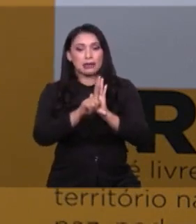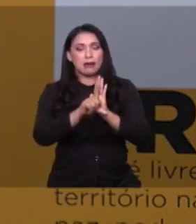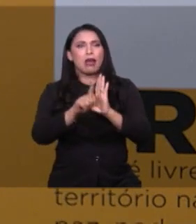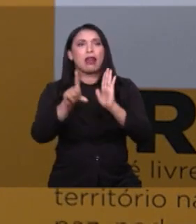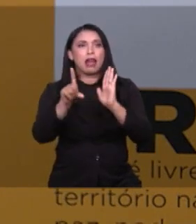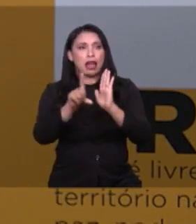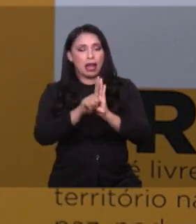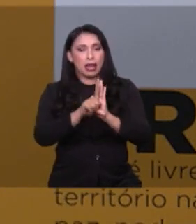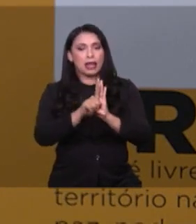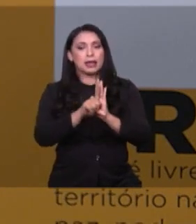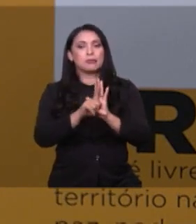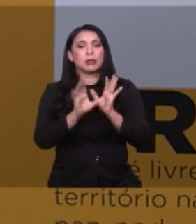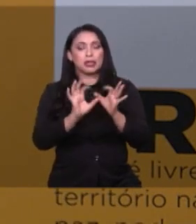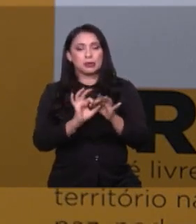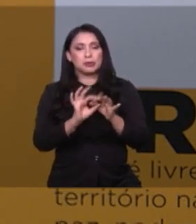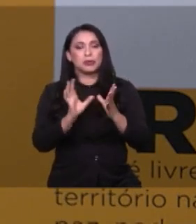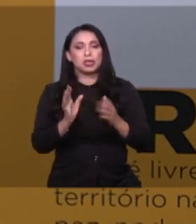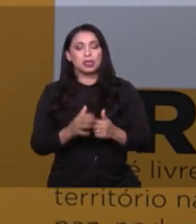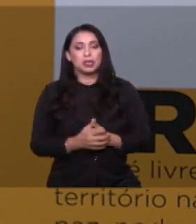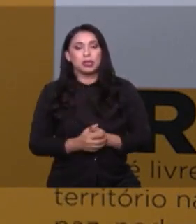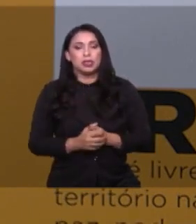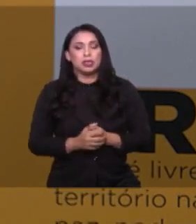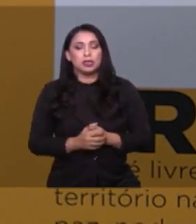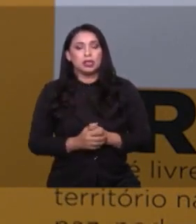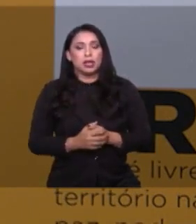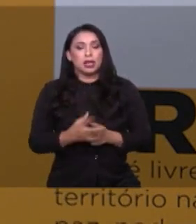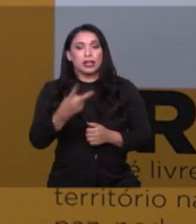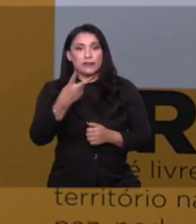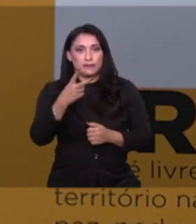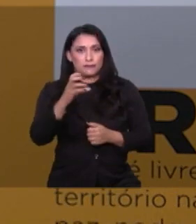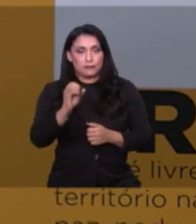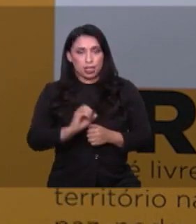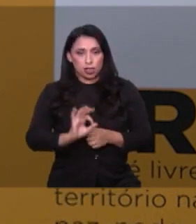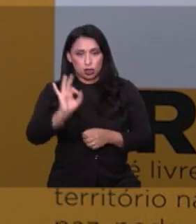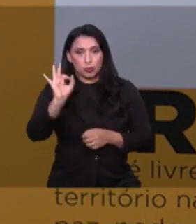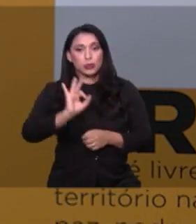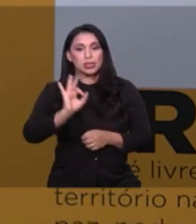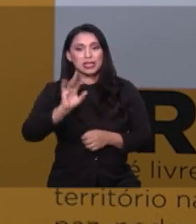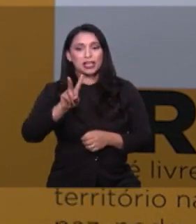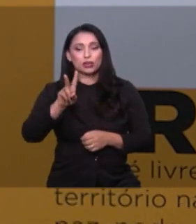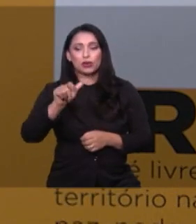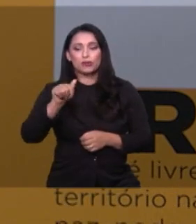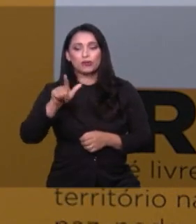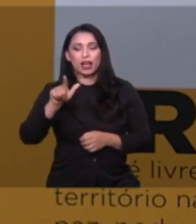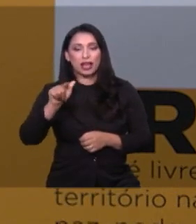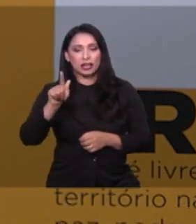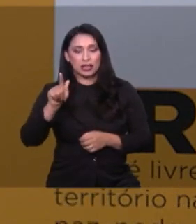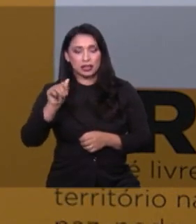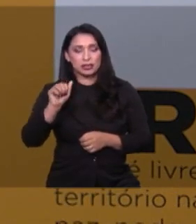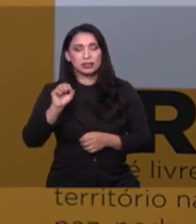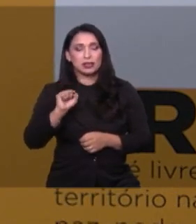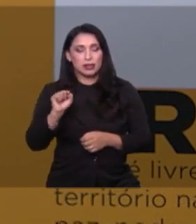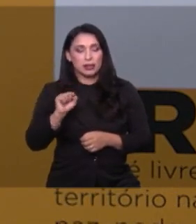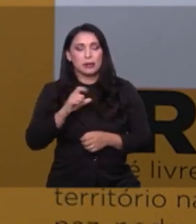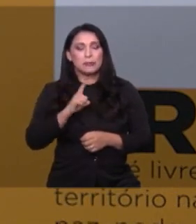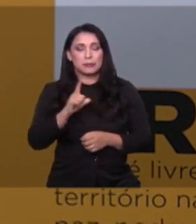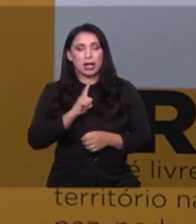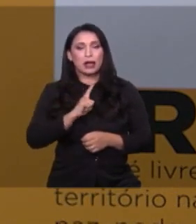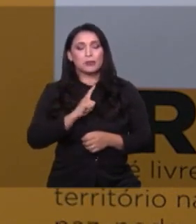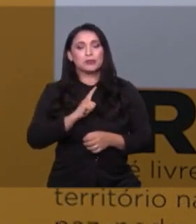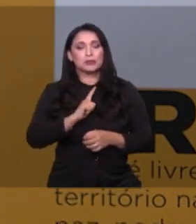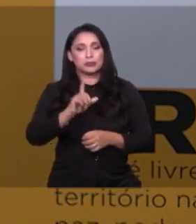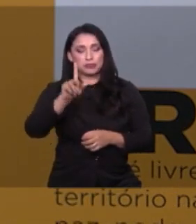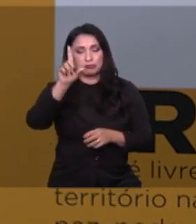lei permite, a gente tem até 20% das vagas para PCD, né, prevista na